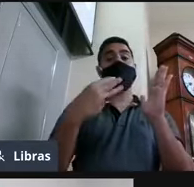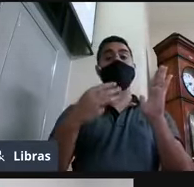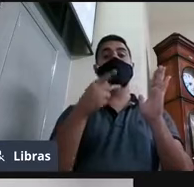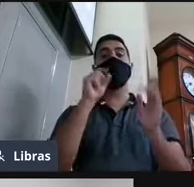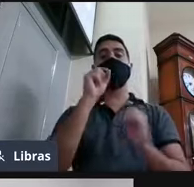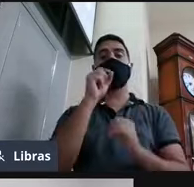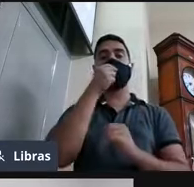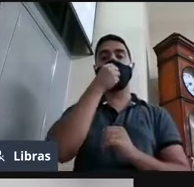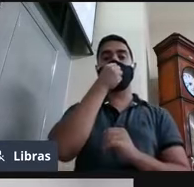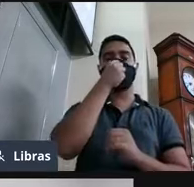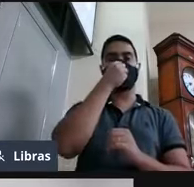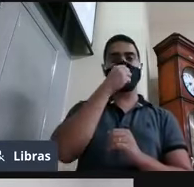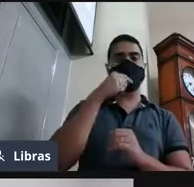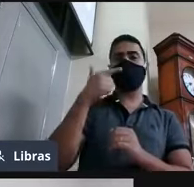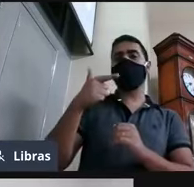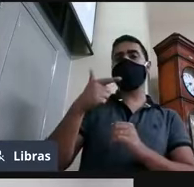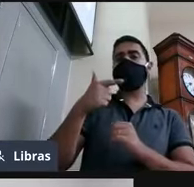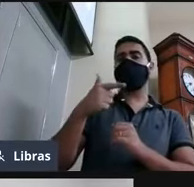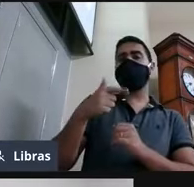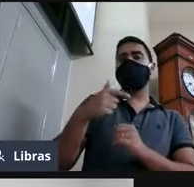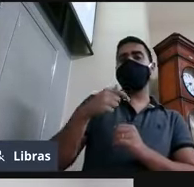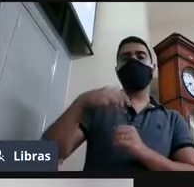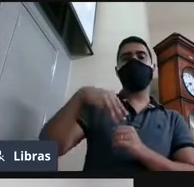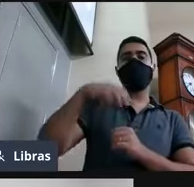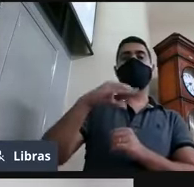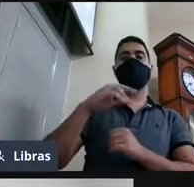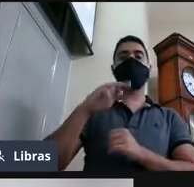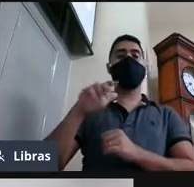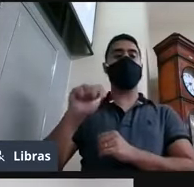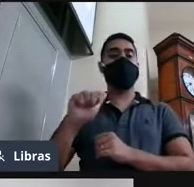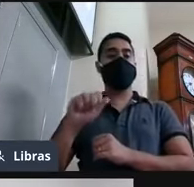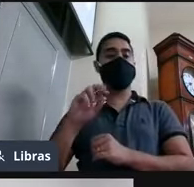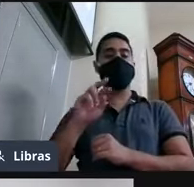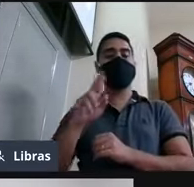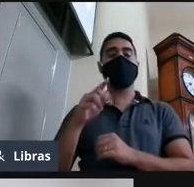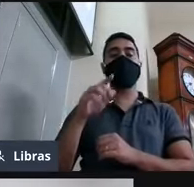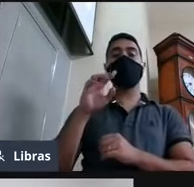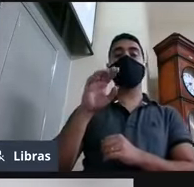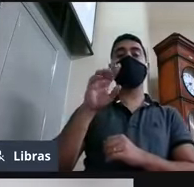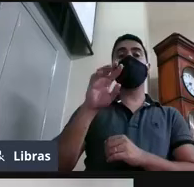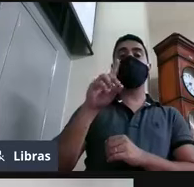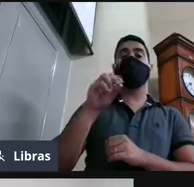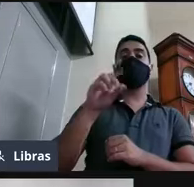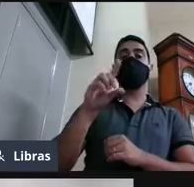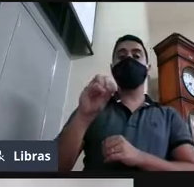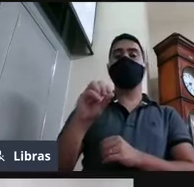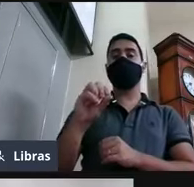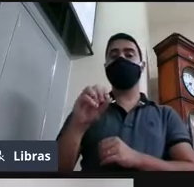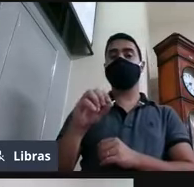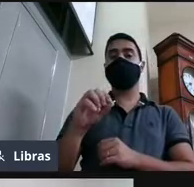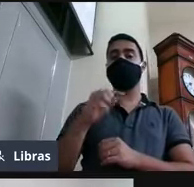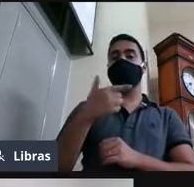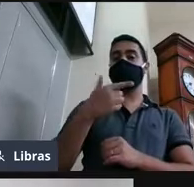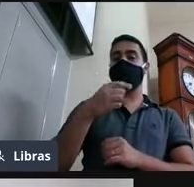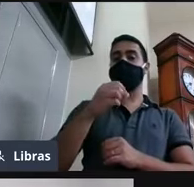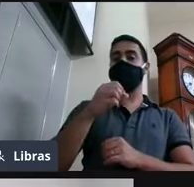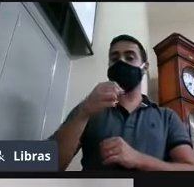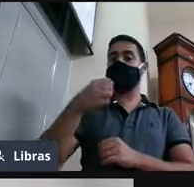isso não macula nem dá bola ao gestor público. De 2009 até